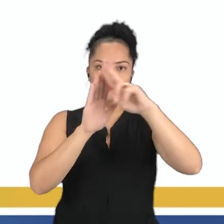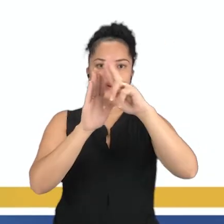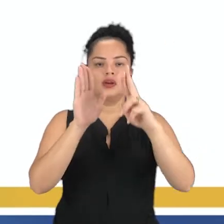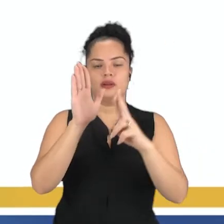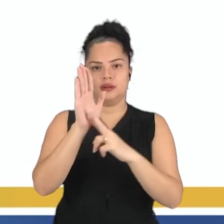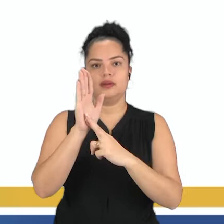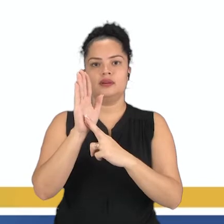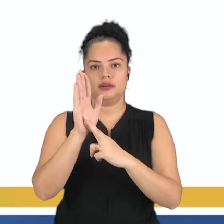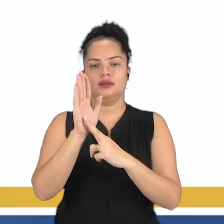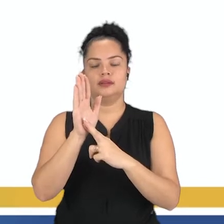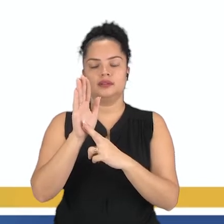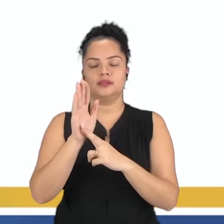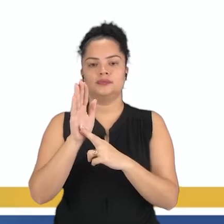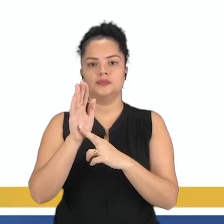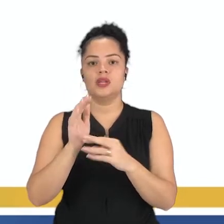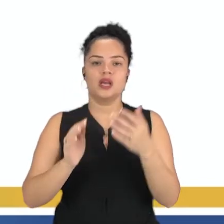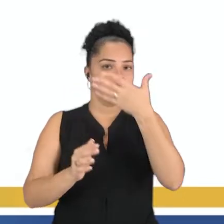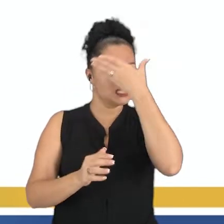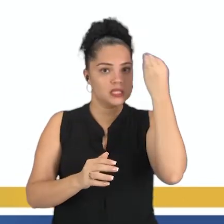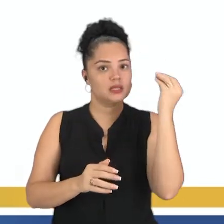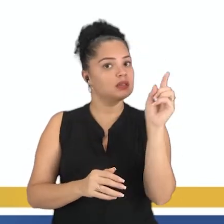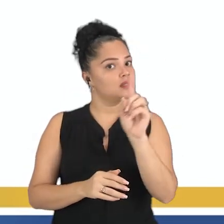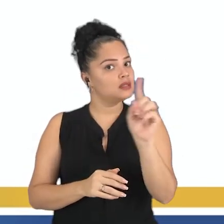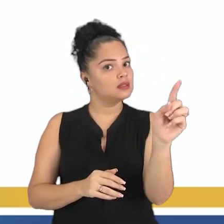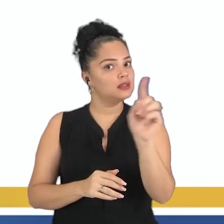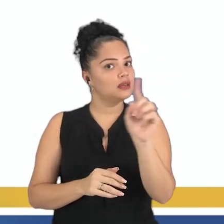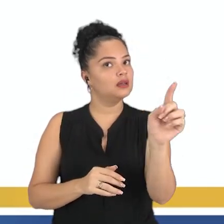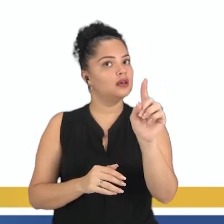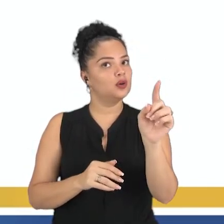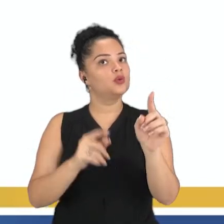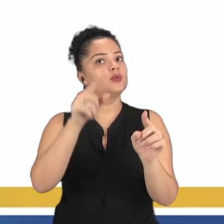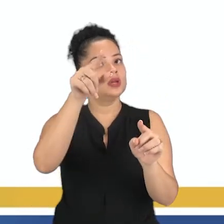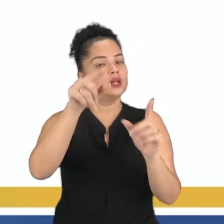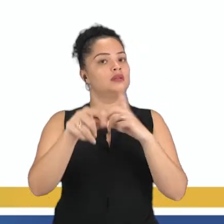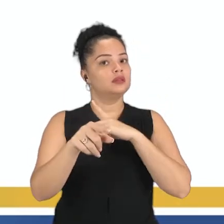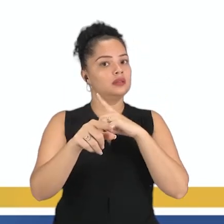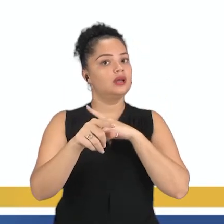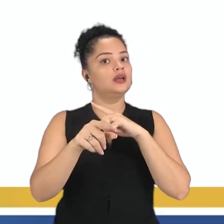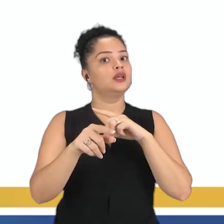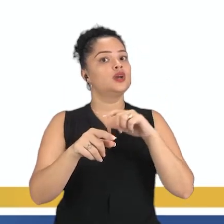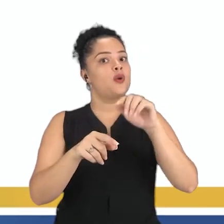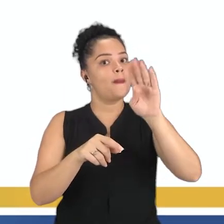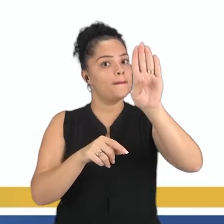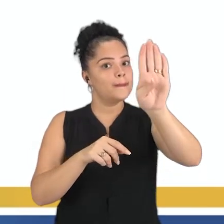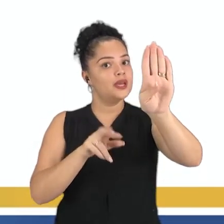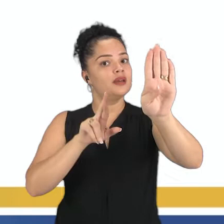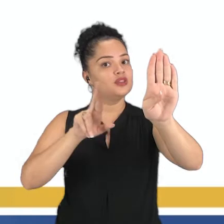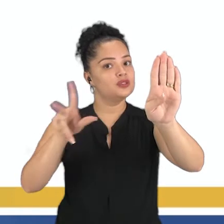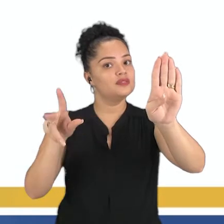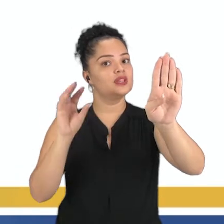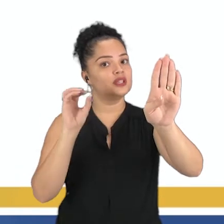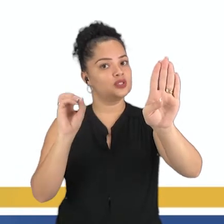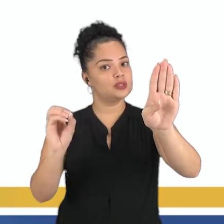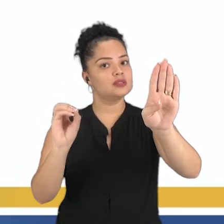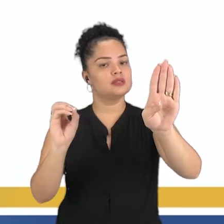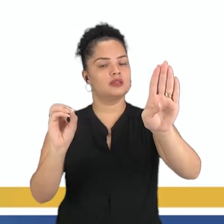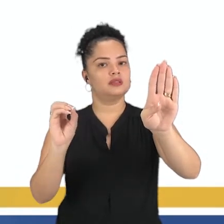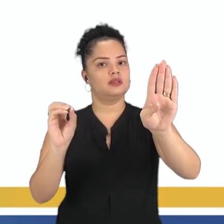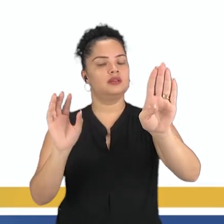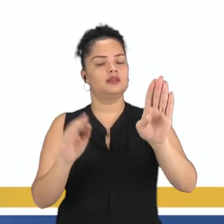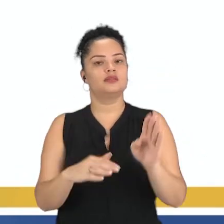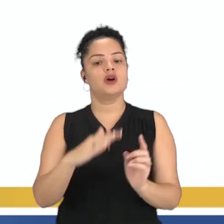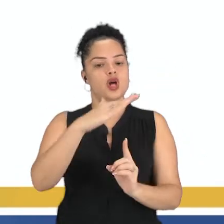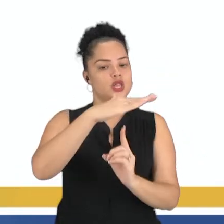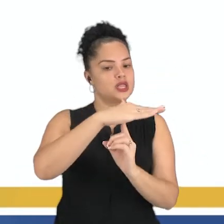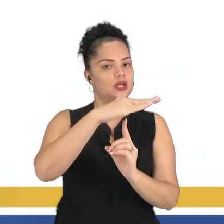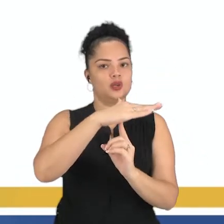do segundo, certo? Não se esqueça que nesta definição o b é diferente de zero, porque nós não trabalhamos com